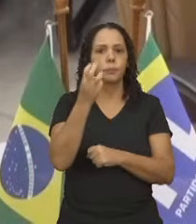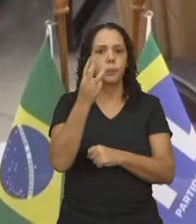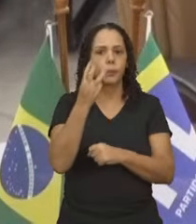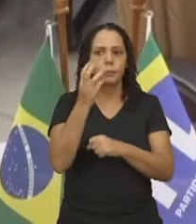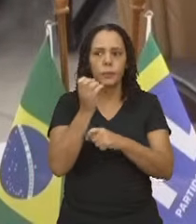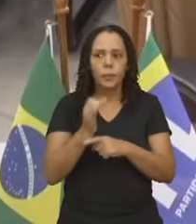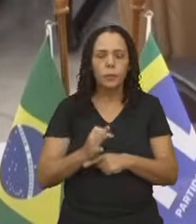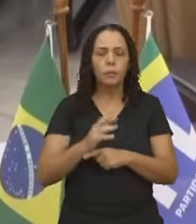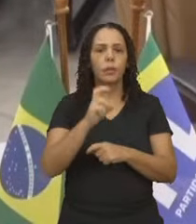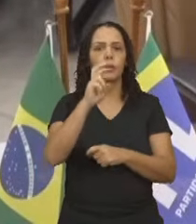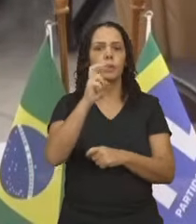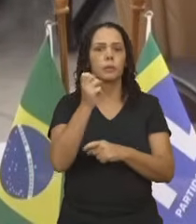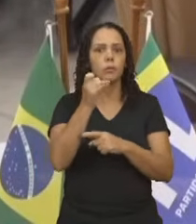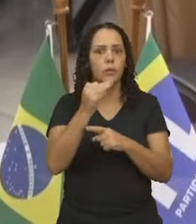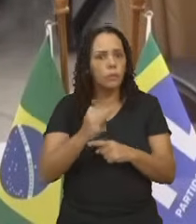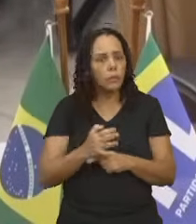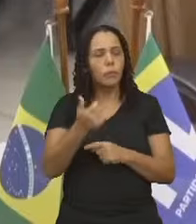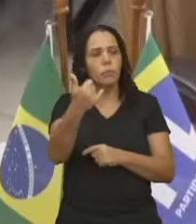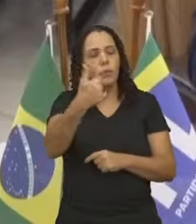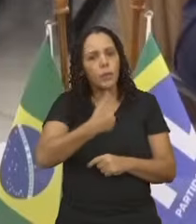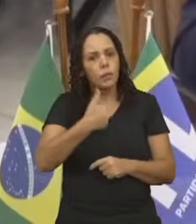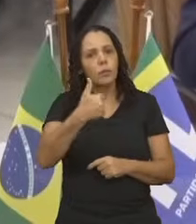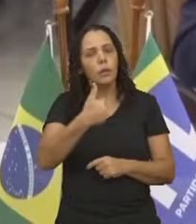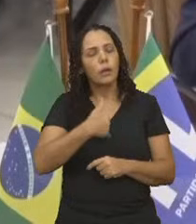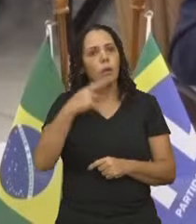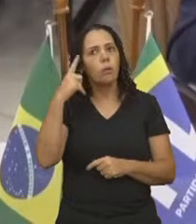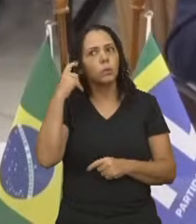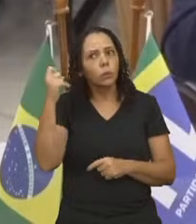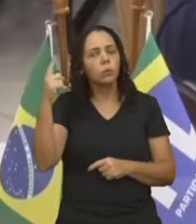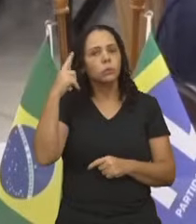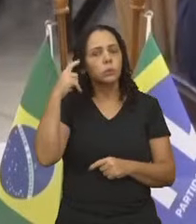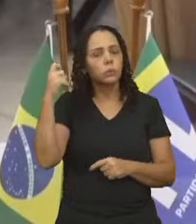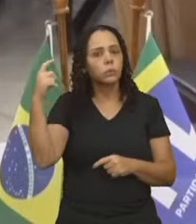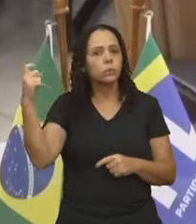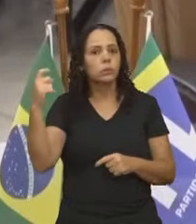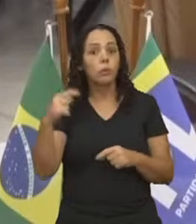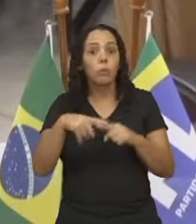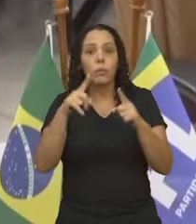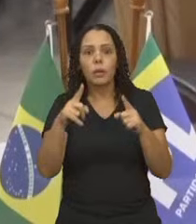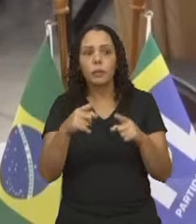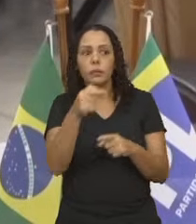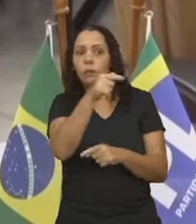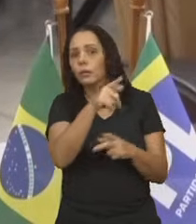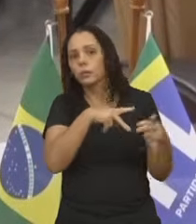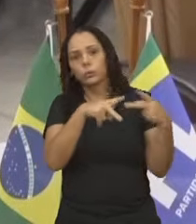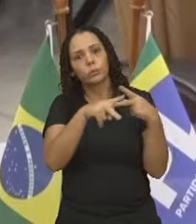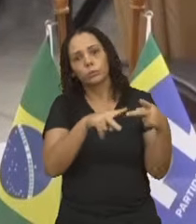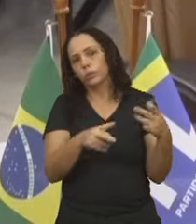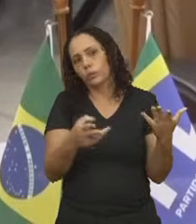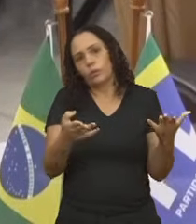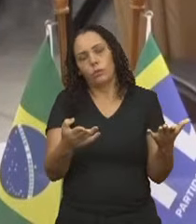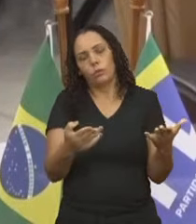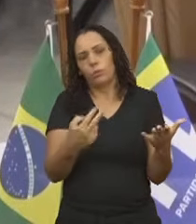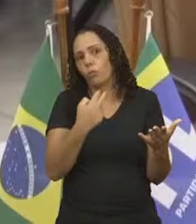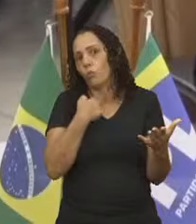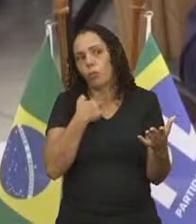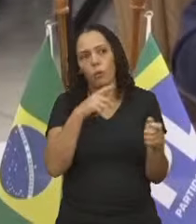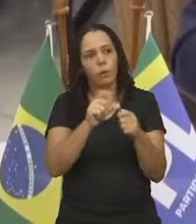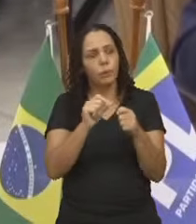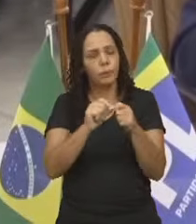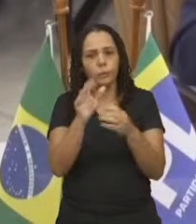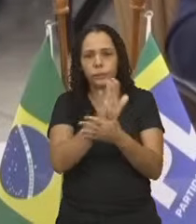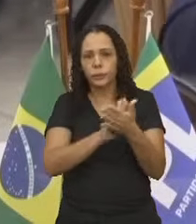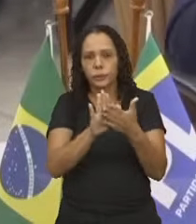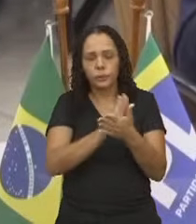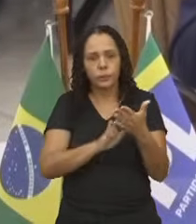manhã. Vereador, não para o som. Só que eu não posso fazer nada, porque fica do lado de São José dos Campos, lá do Limoeiro. Ninguém